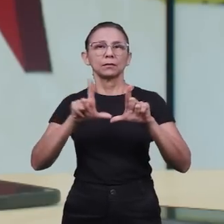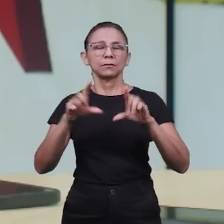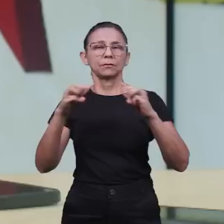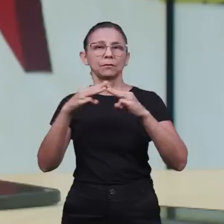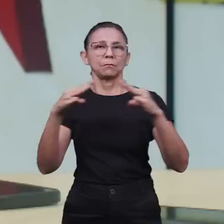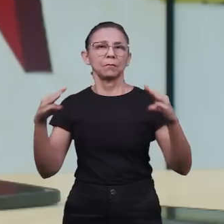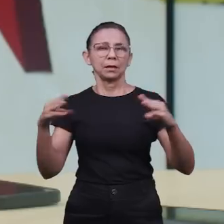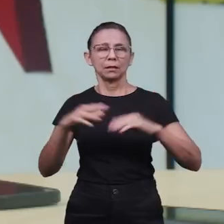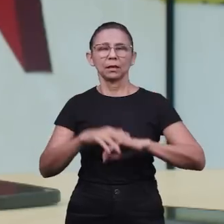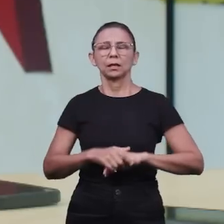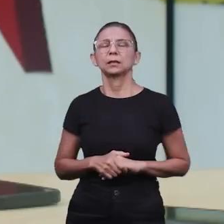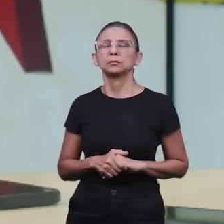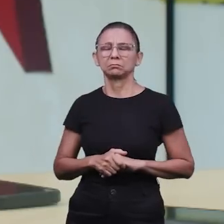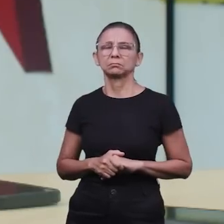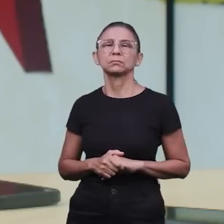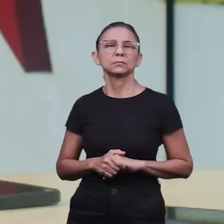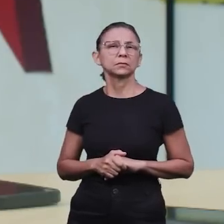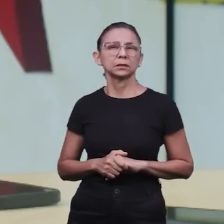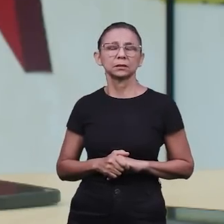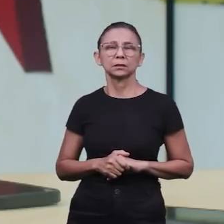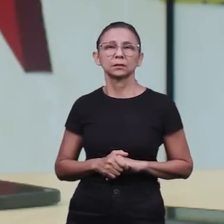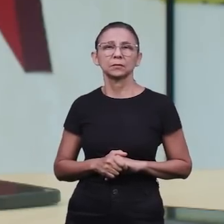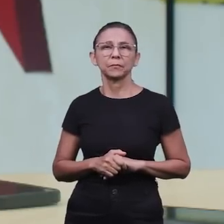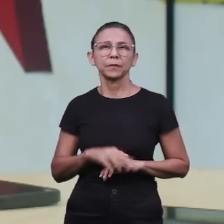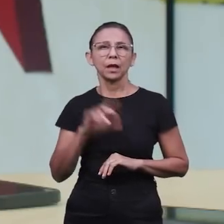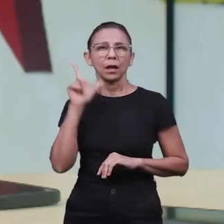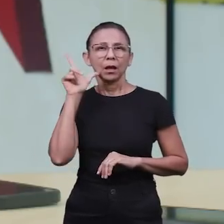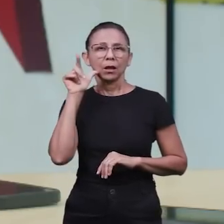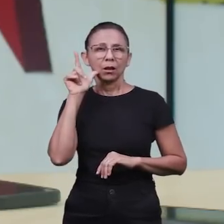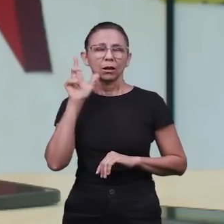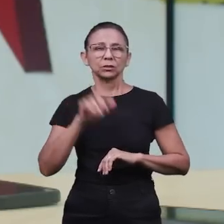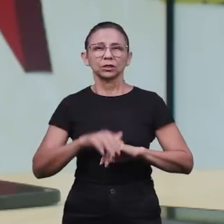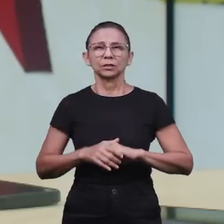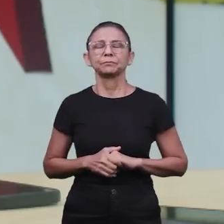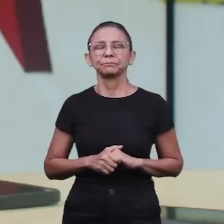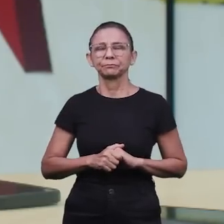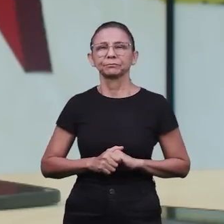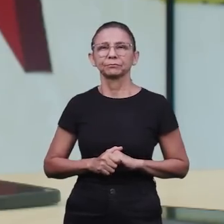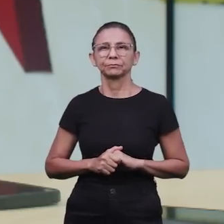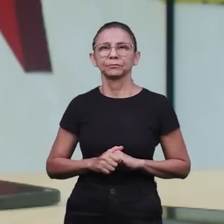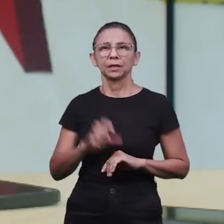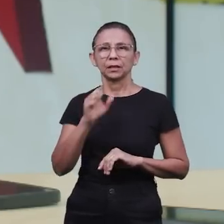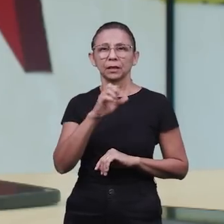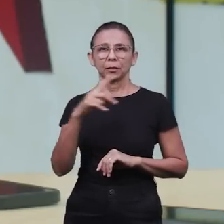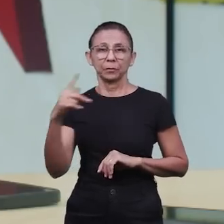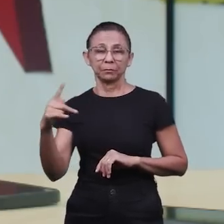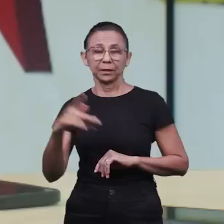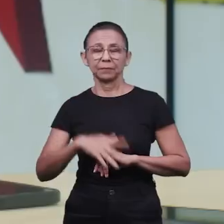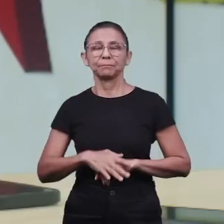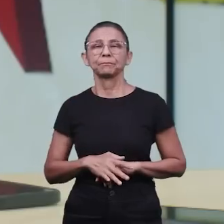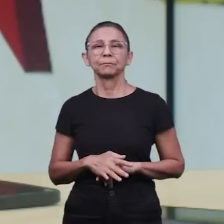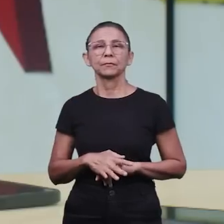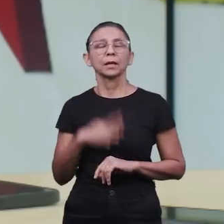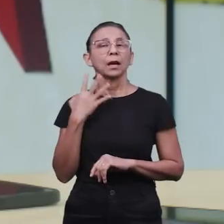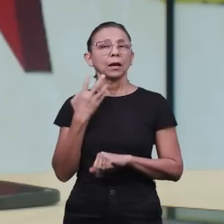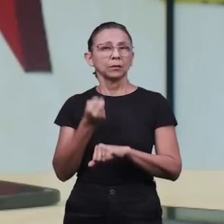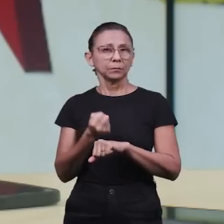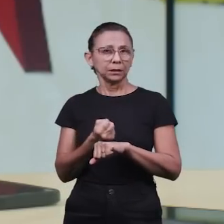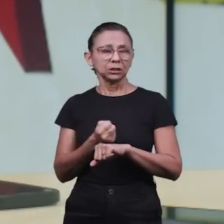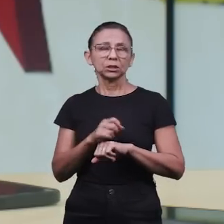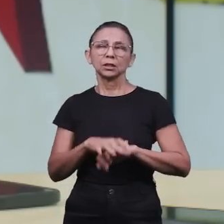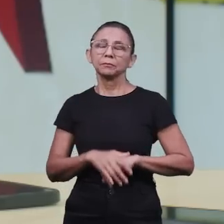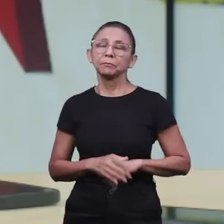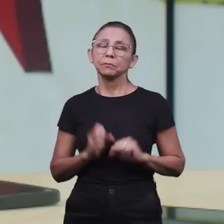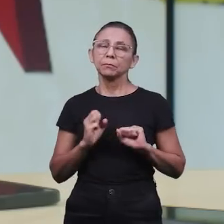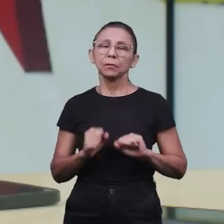Manaim, é gratuito, você pode entrar na loja de aplicativo do seu sistema operacional, baixar ali Rádio Manaim e você também, além de nos